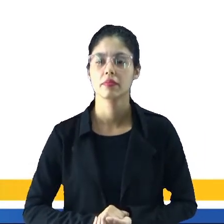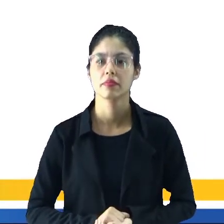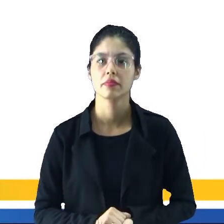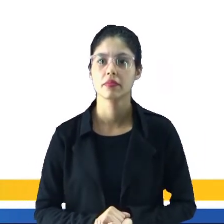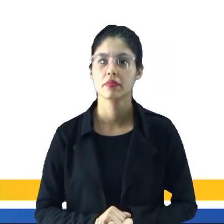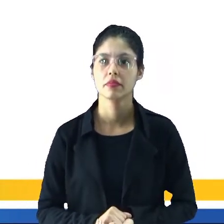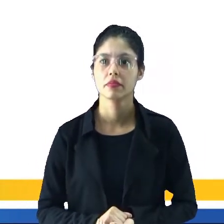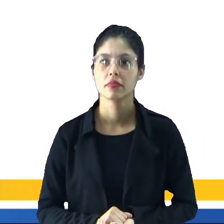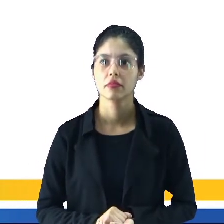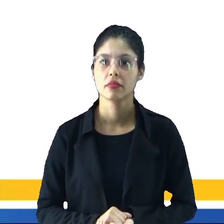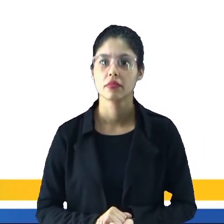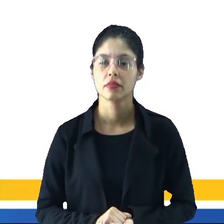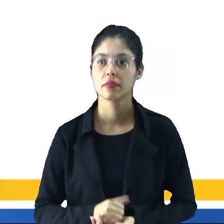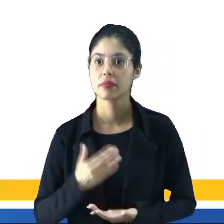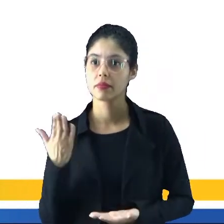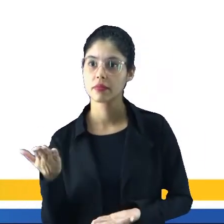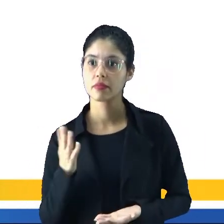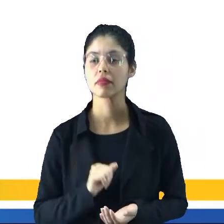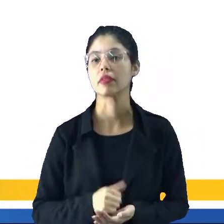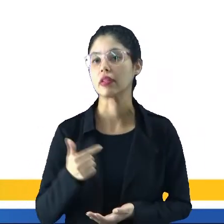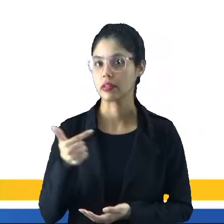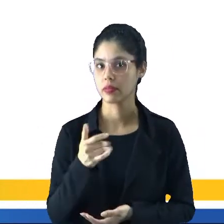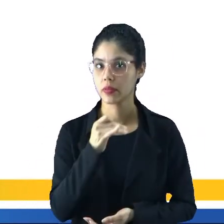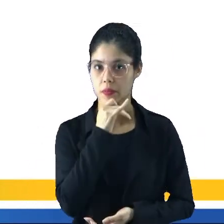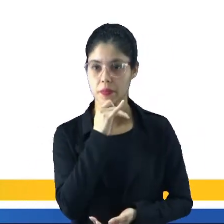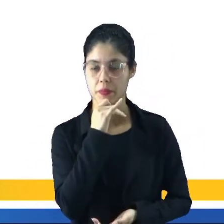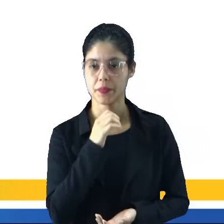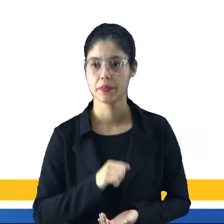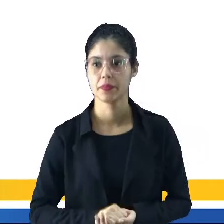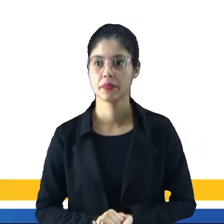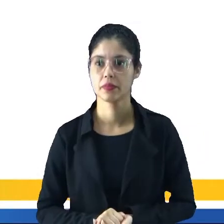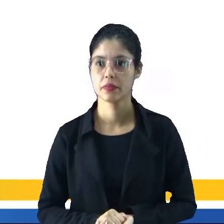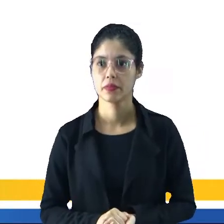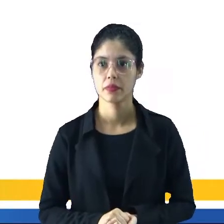them. E aí, nesse segundo exemplo,